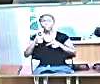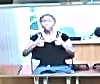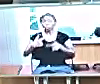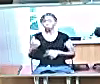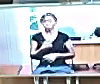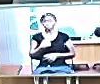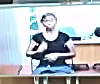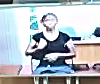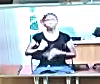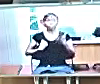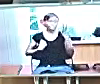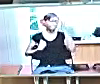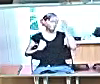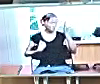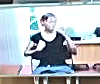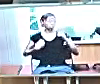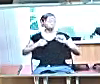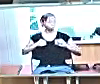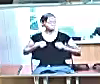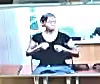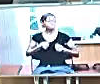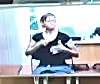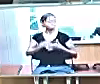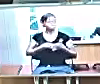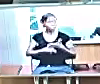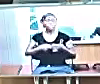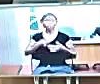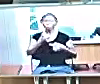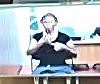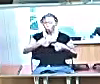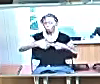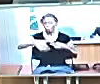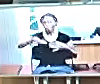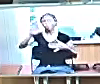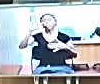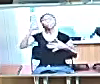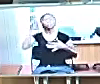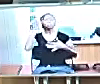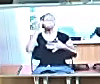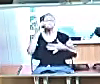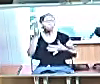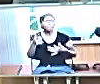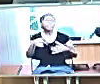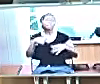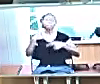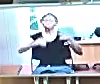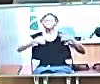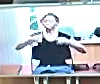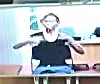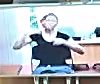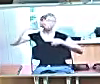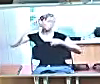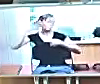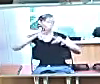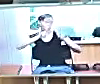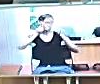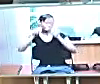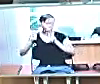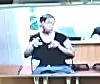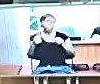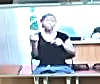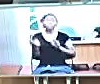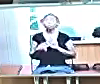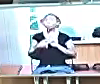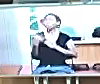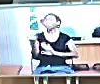amanhã em tensamente nos dos outros dias também debates em todos os temas e colocar aqui a importância desse